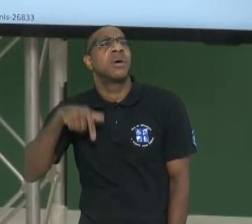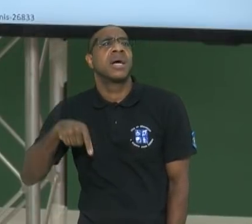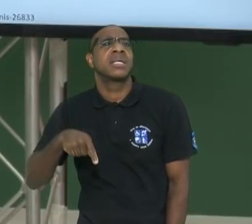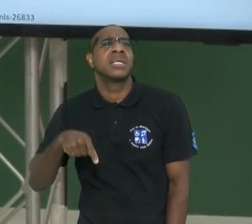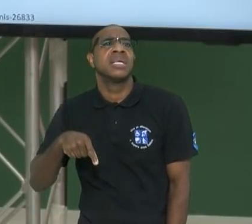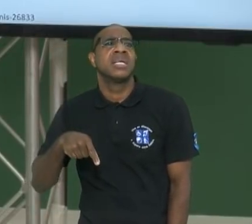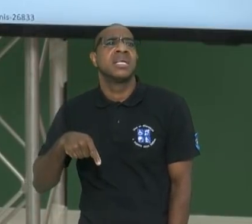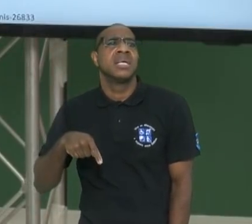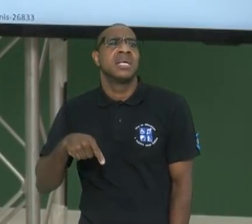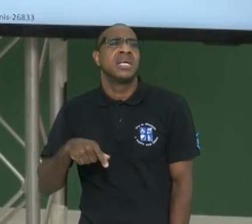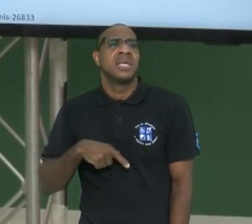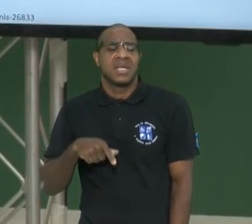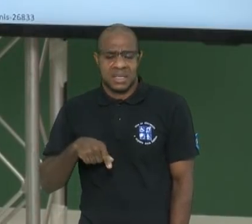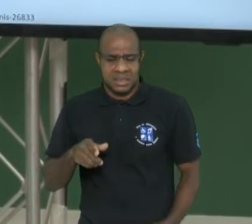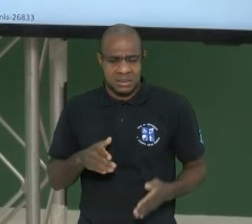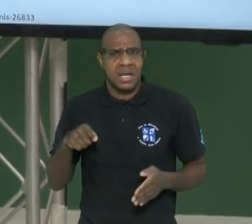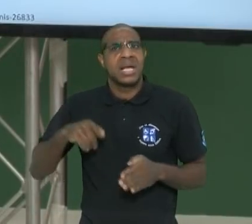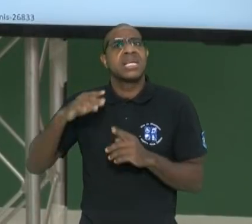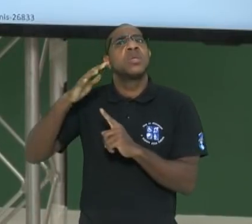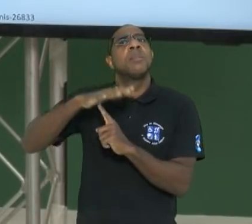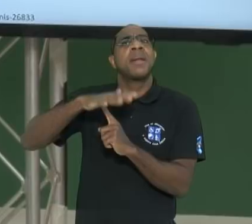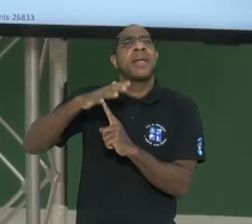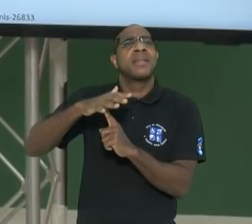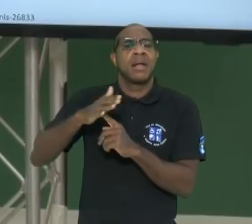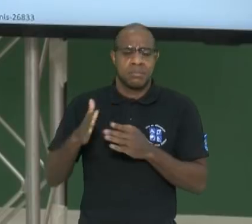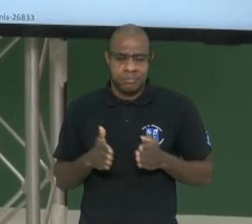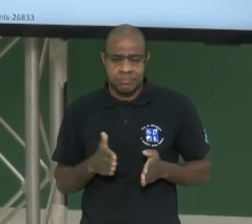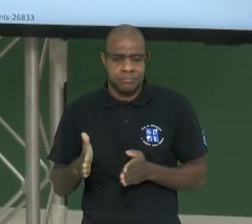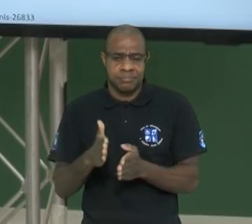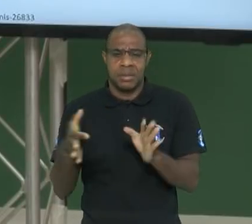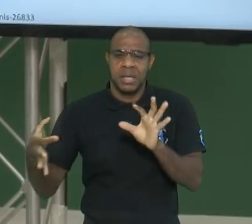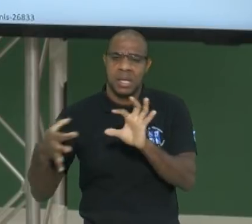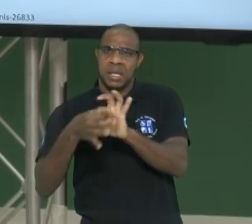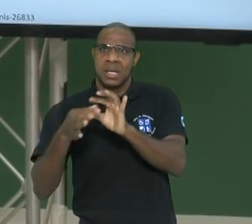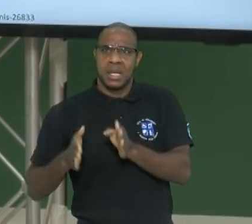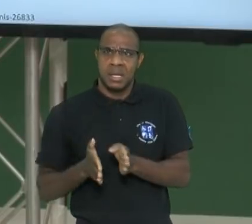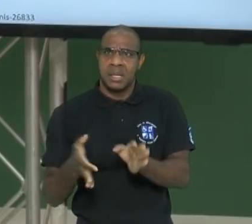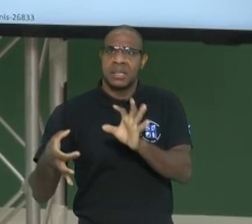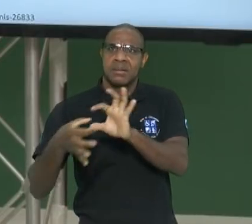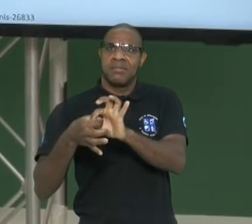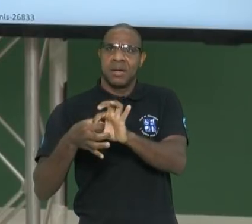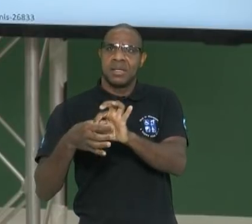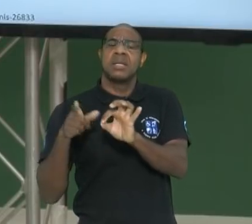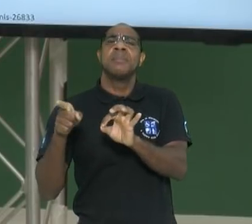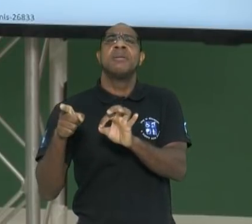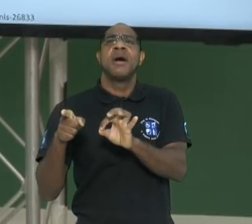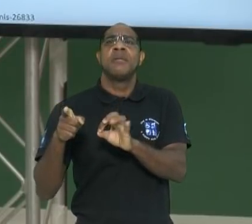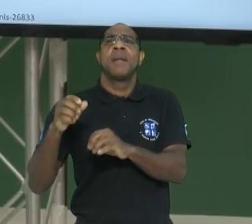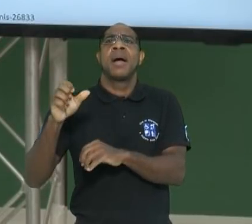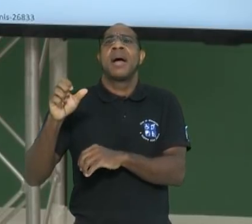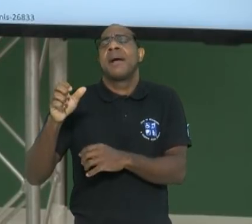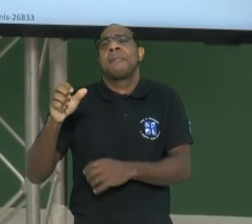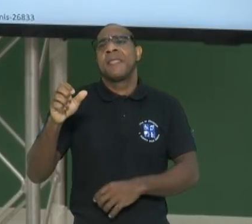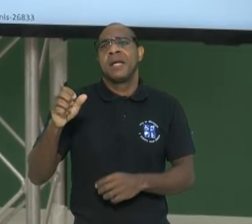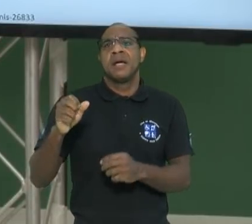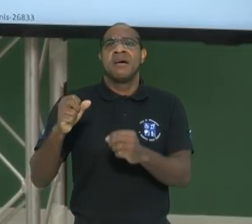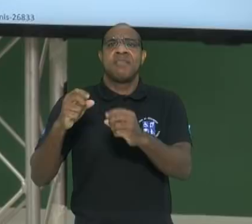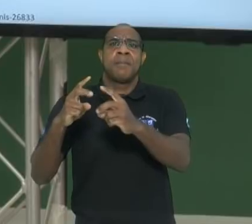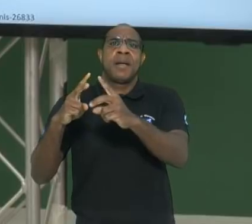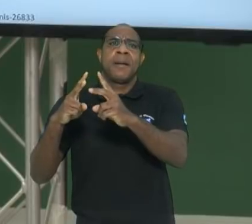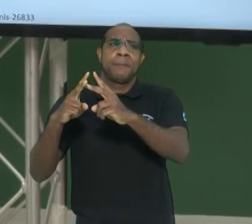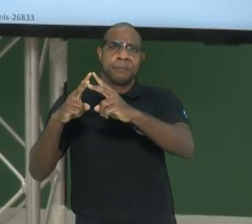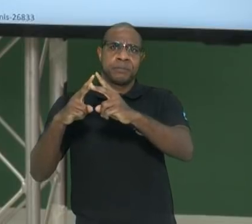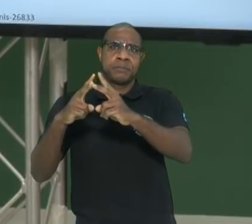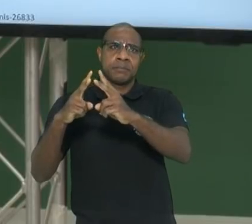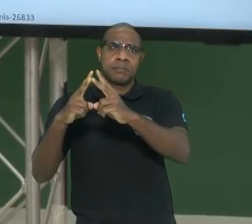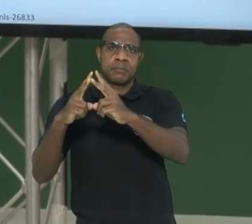estrada que vai lá para Santa Catarina. E as pessoas, se não me engano, chegaram até aí a óbito, pessoal.